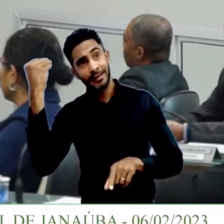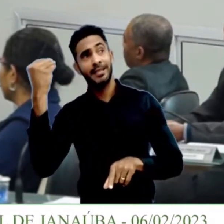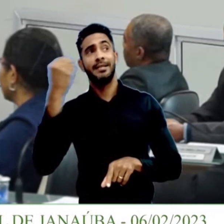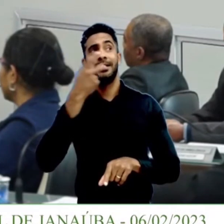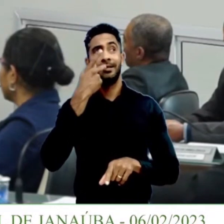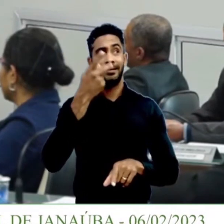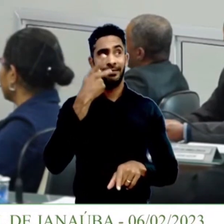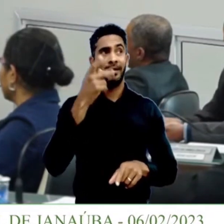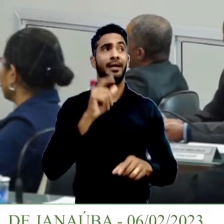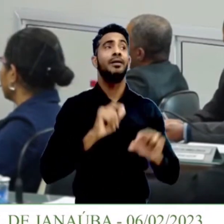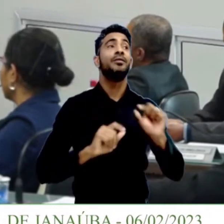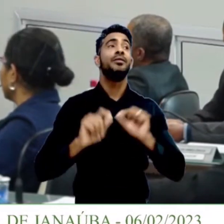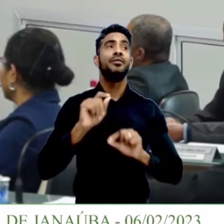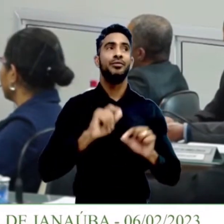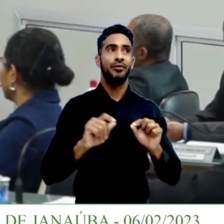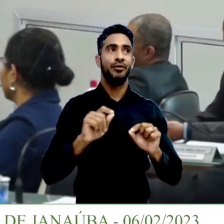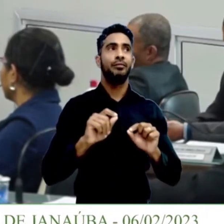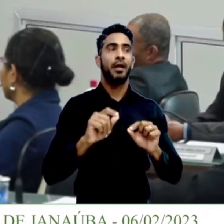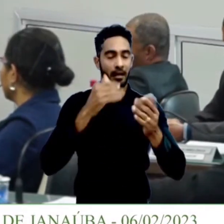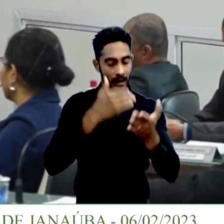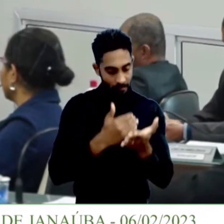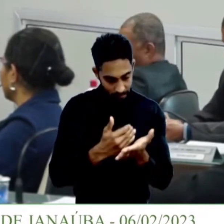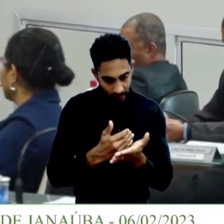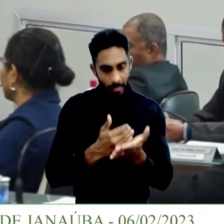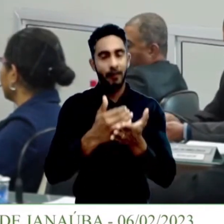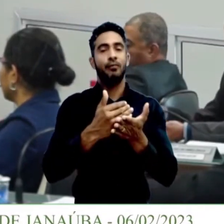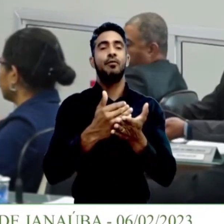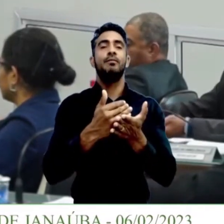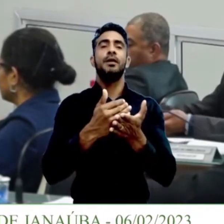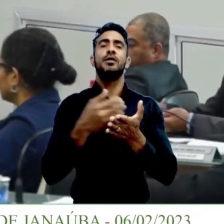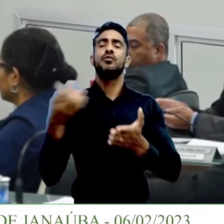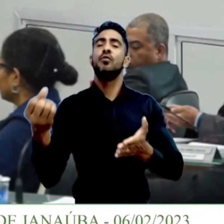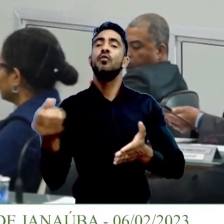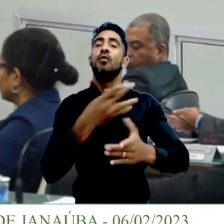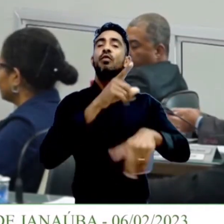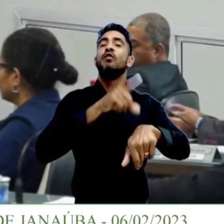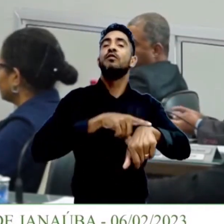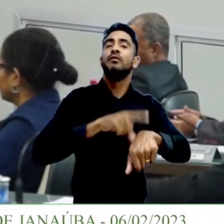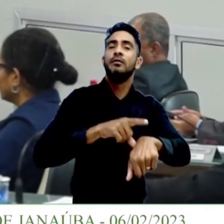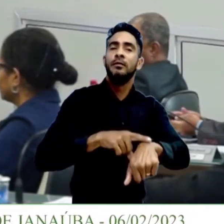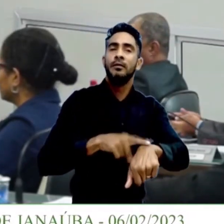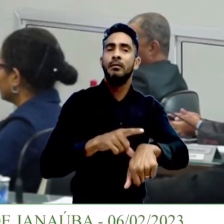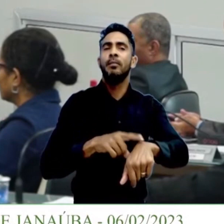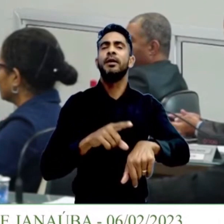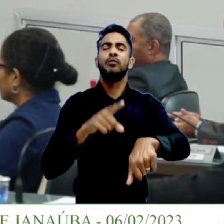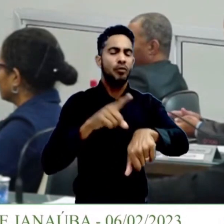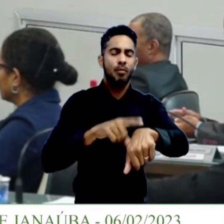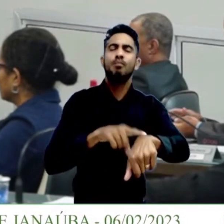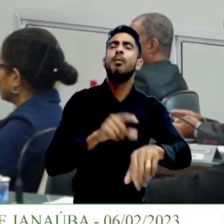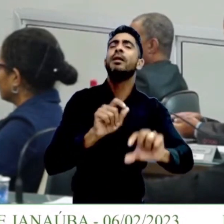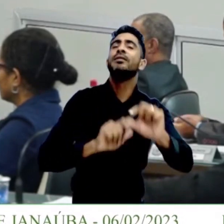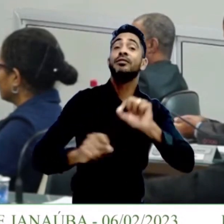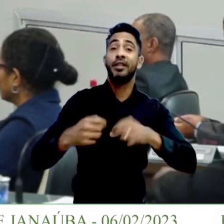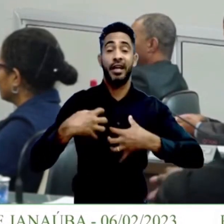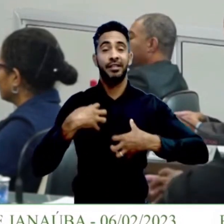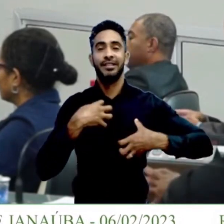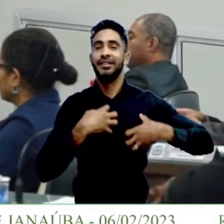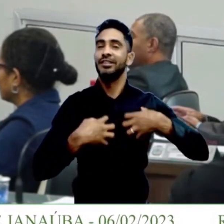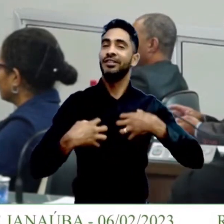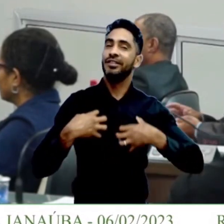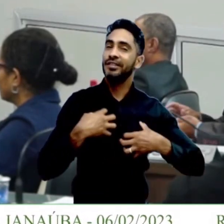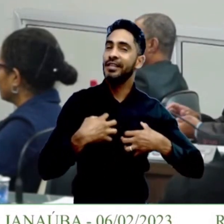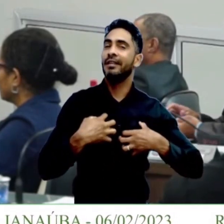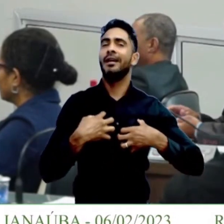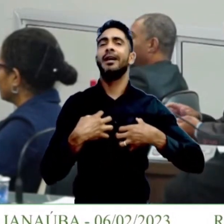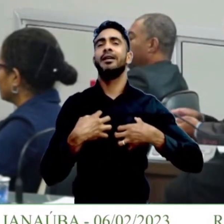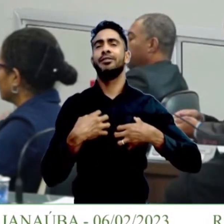o recado, né? É um recomeço, é um novo momento, um momento de muita ansiedade. A